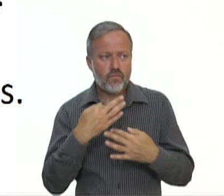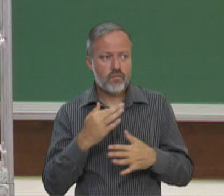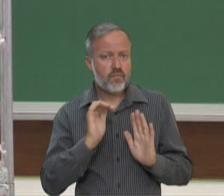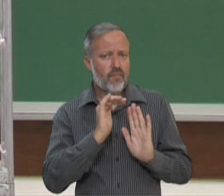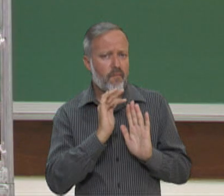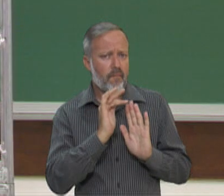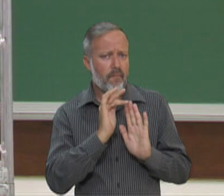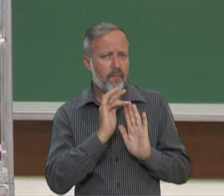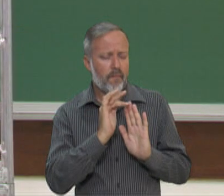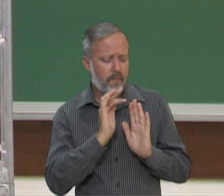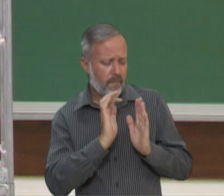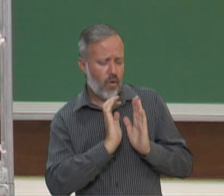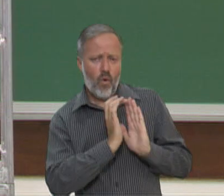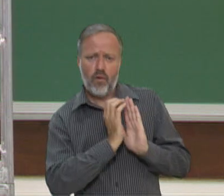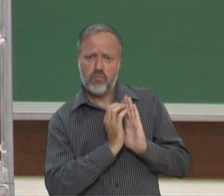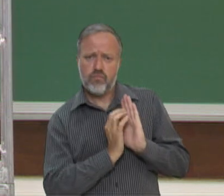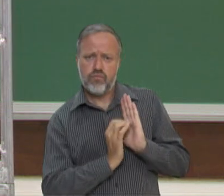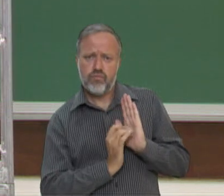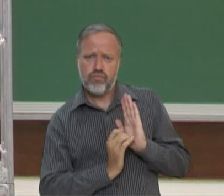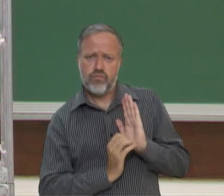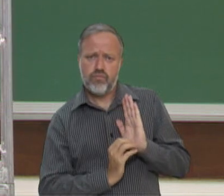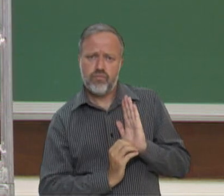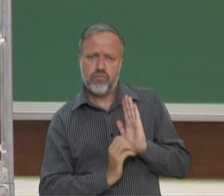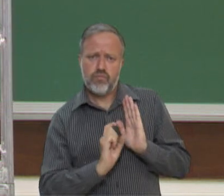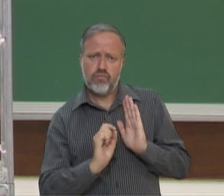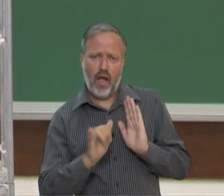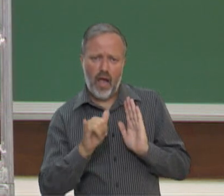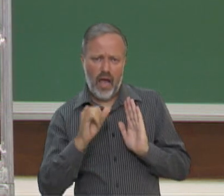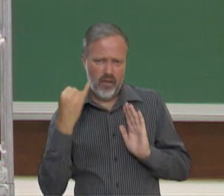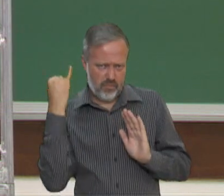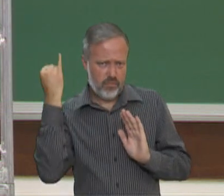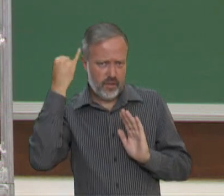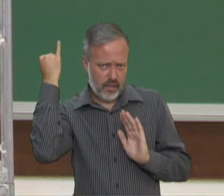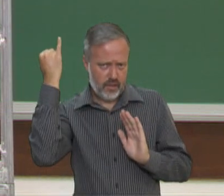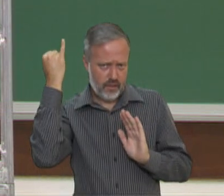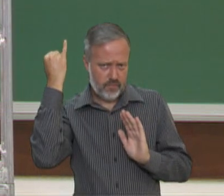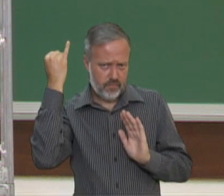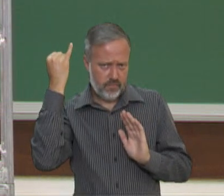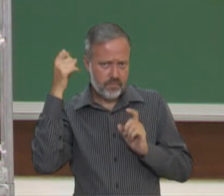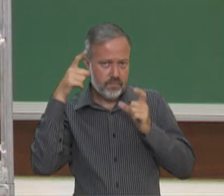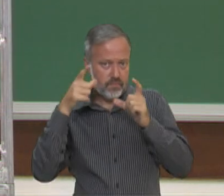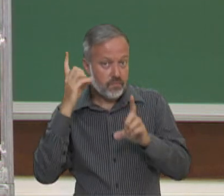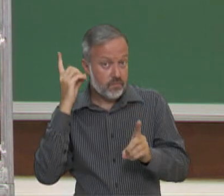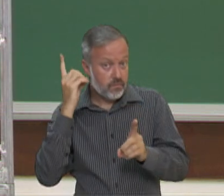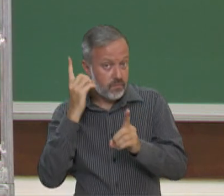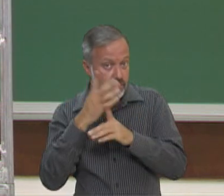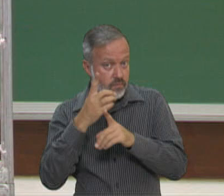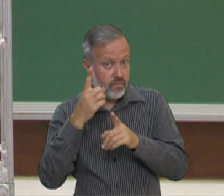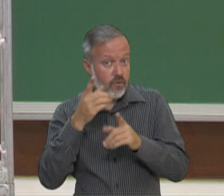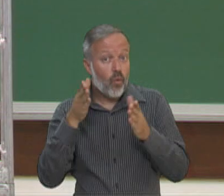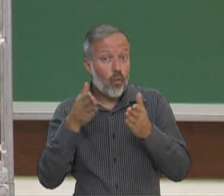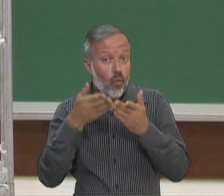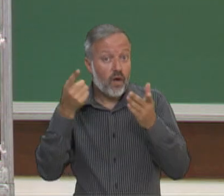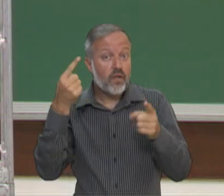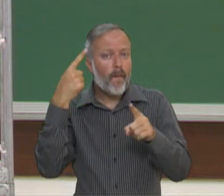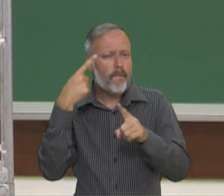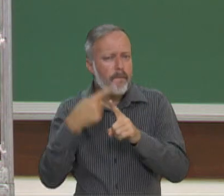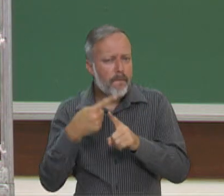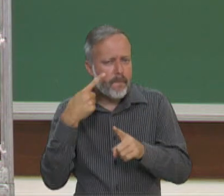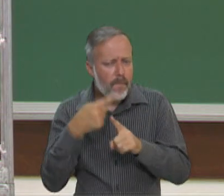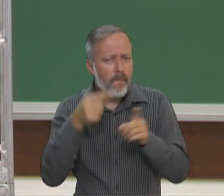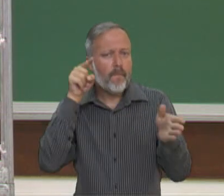a razão desses fatos, a razão desses ocorridos, a gente encontra fazendo essa pergunta. Por